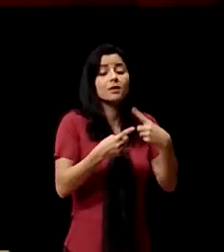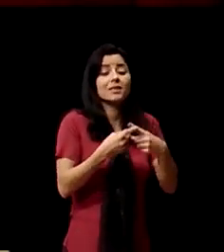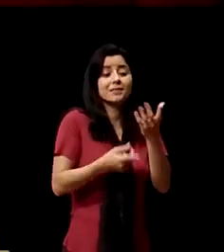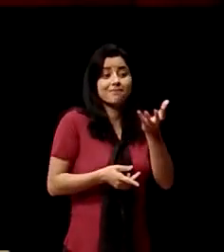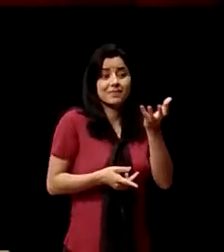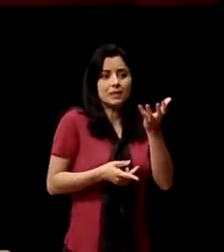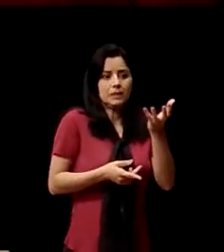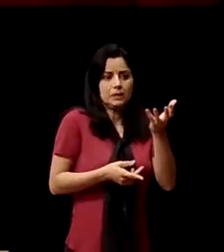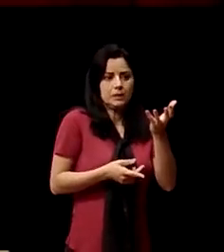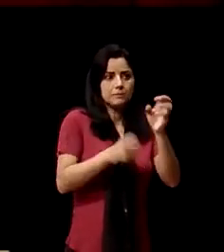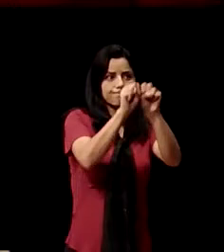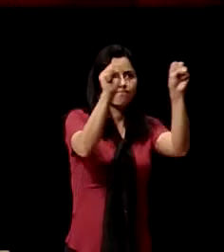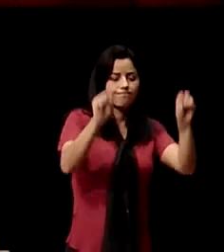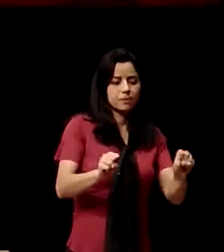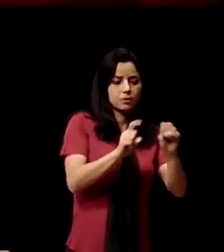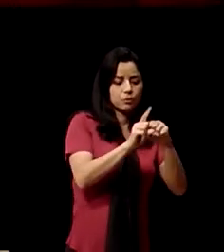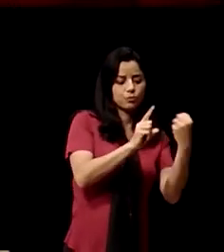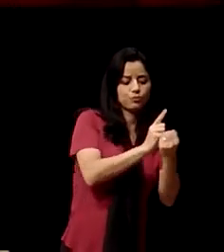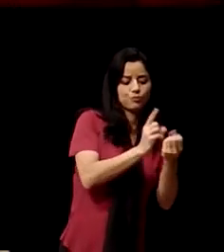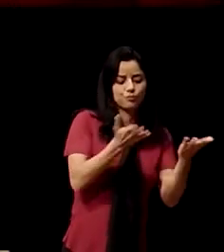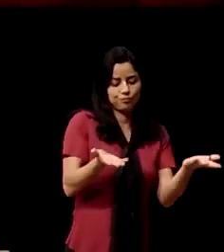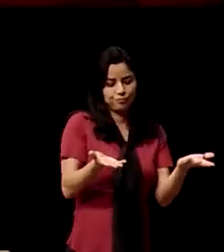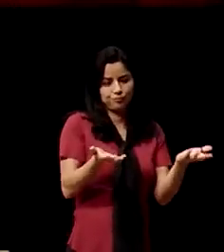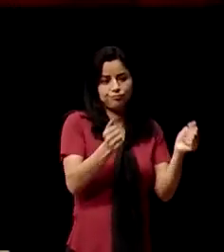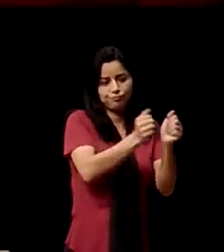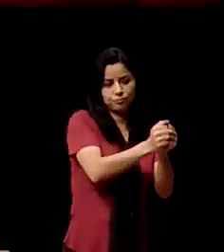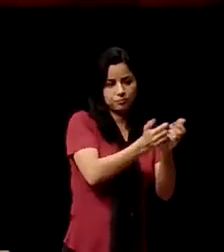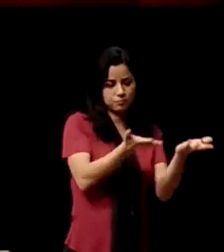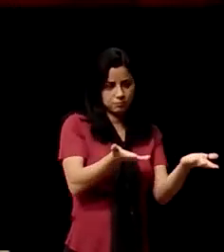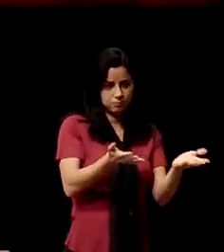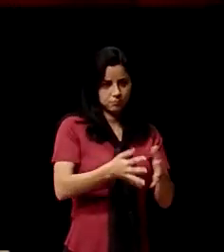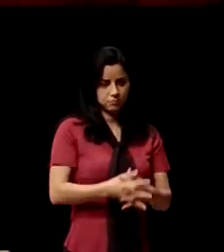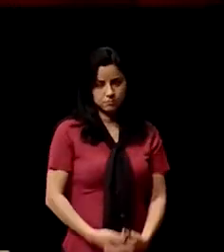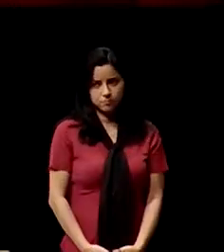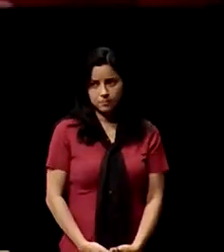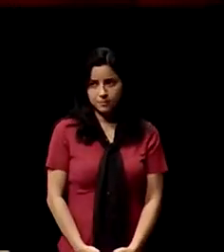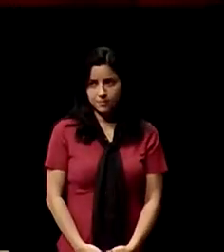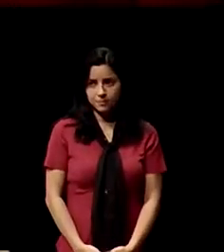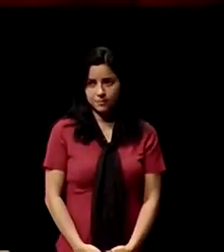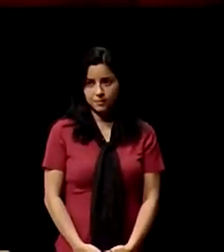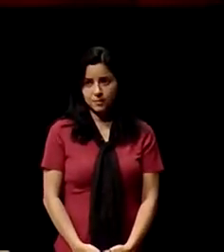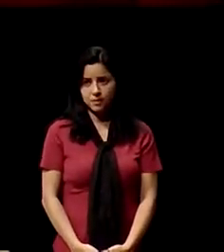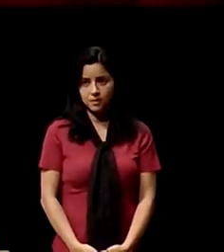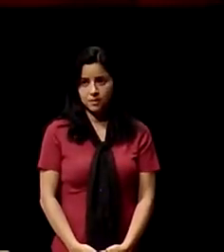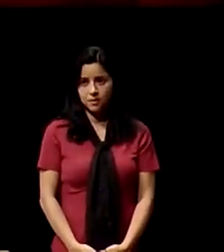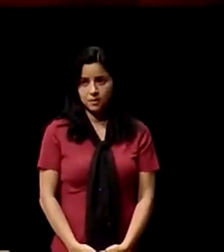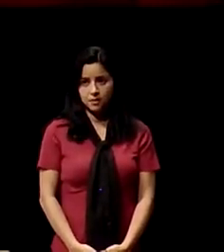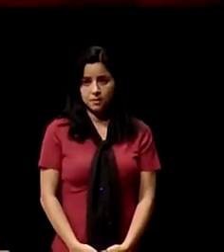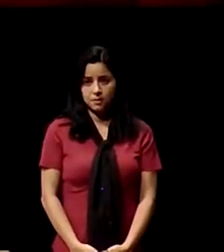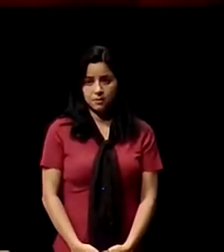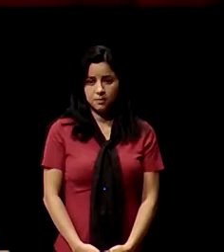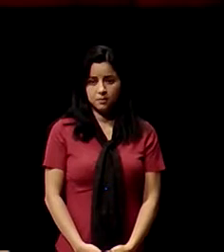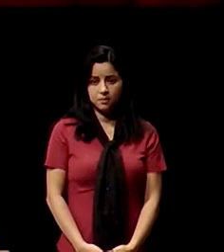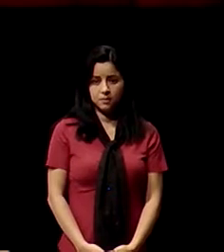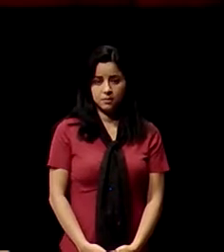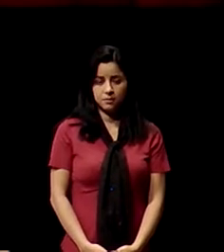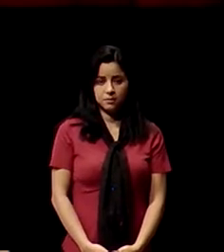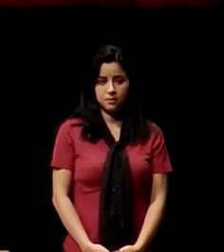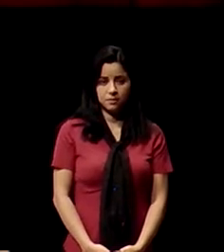pedagogia social. Social pedagogical theory building was driven by the questioning